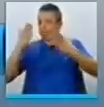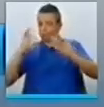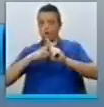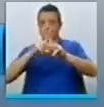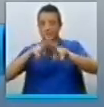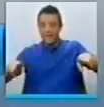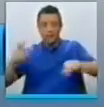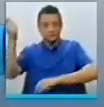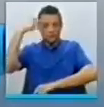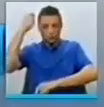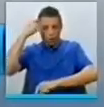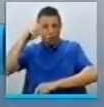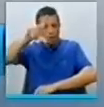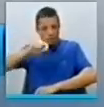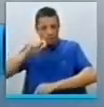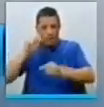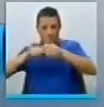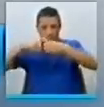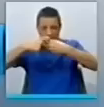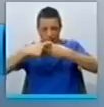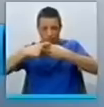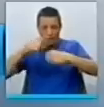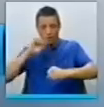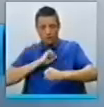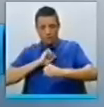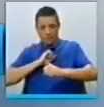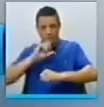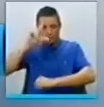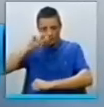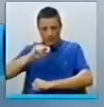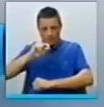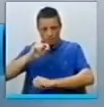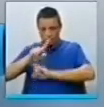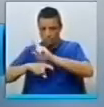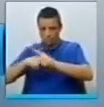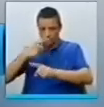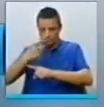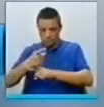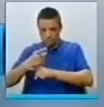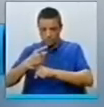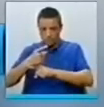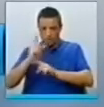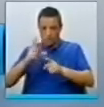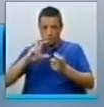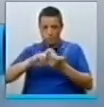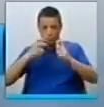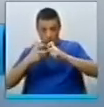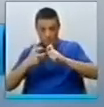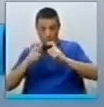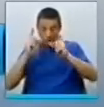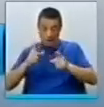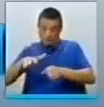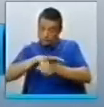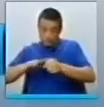São João também também acabamos por nos confrontar com com com problemáticas decorrentes dessa mesma